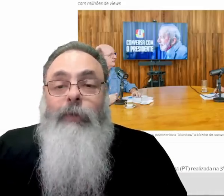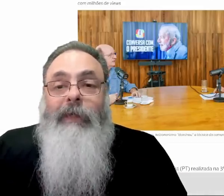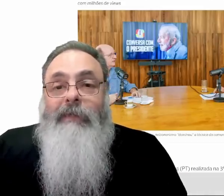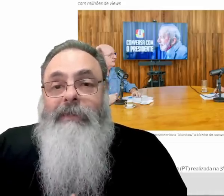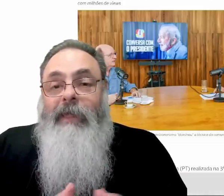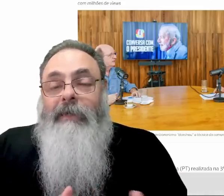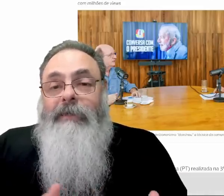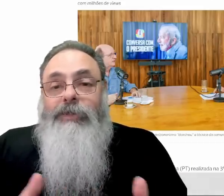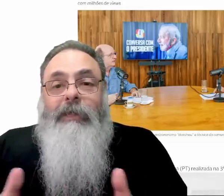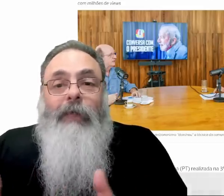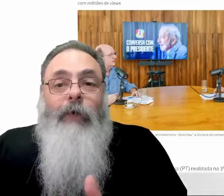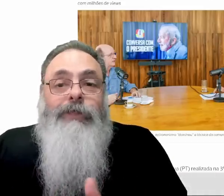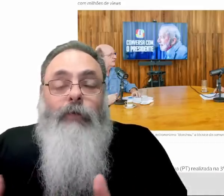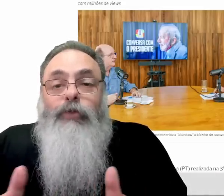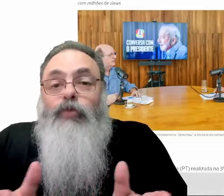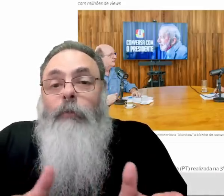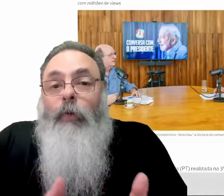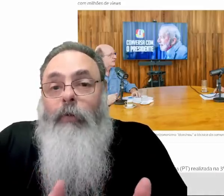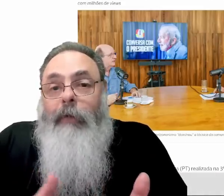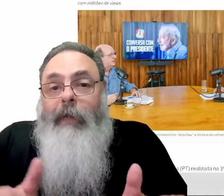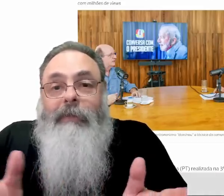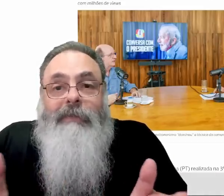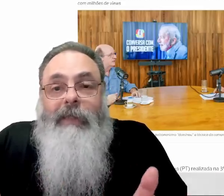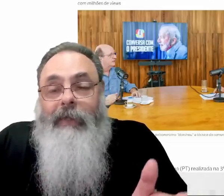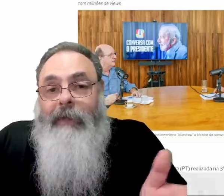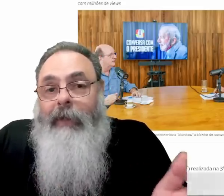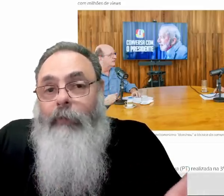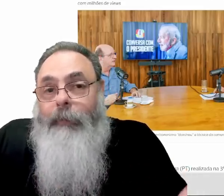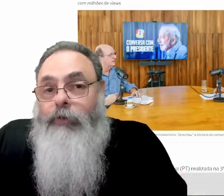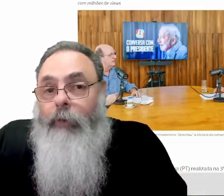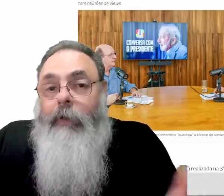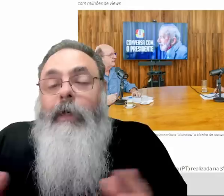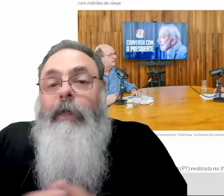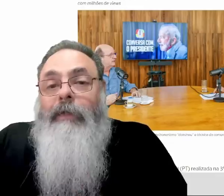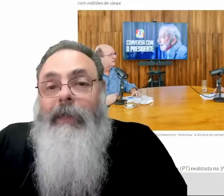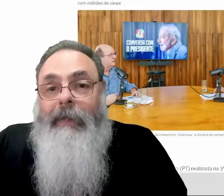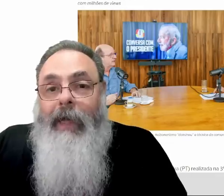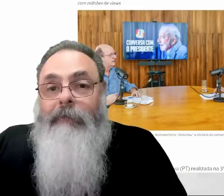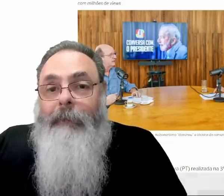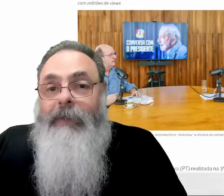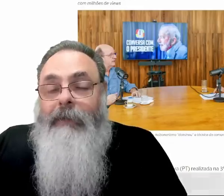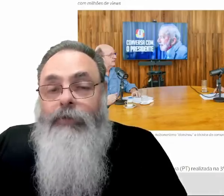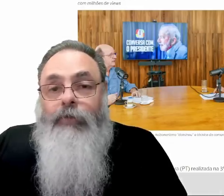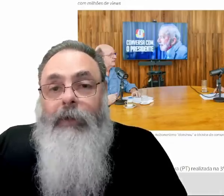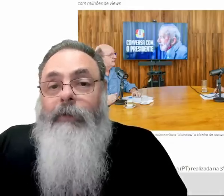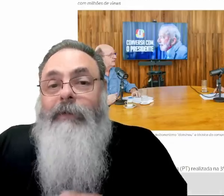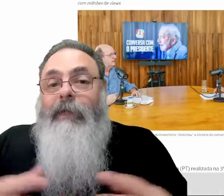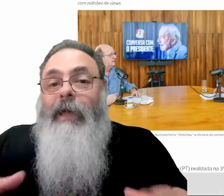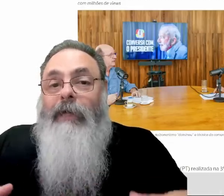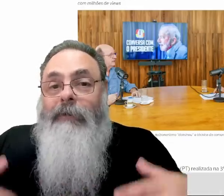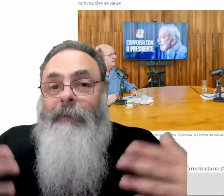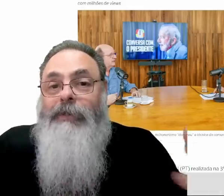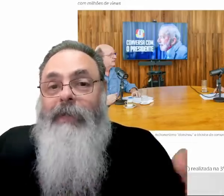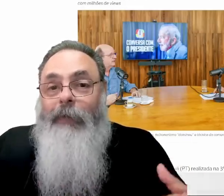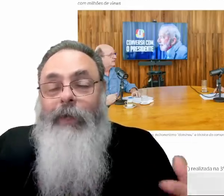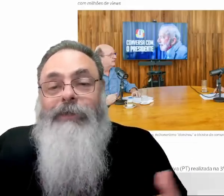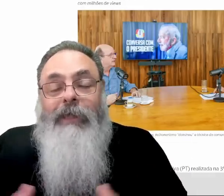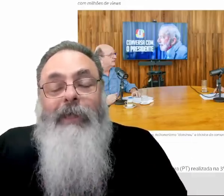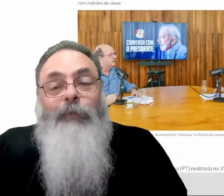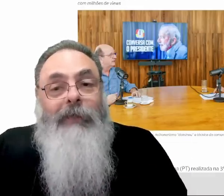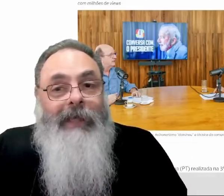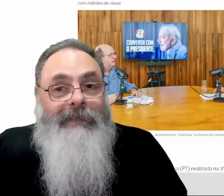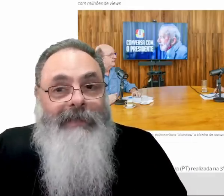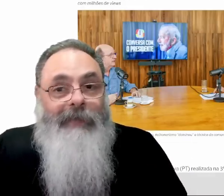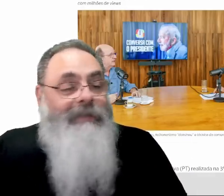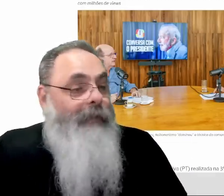na verdade não é que a esquerda seja analógica o que sobrou é da esquerda é o pessoal que tá ligado na mídia tradicional que tá ligado na mídia na lógica